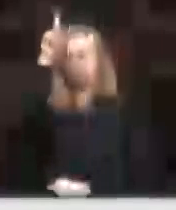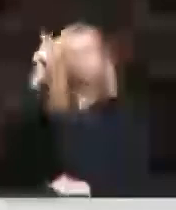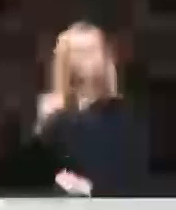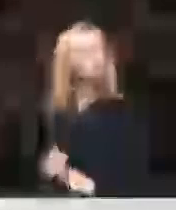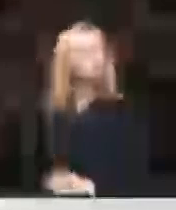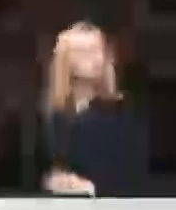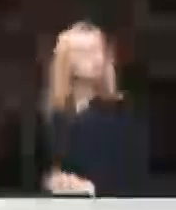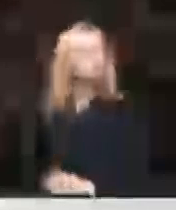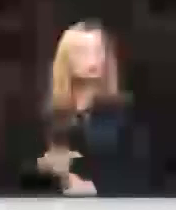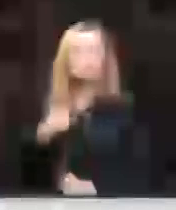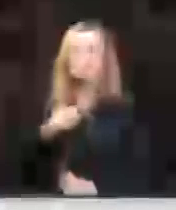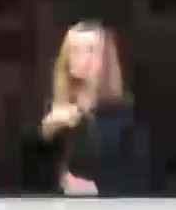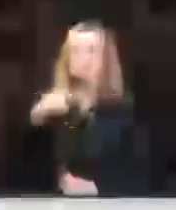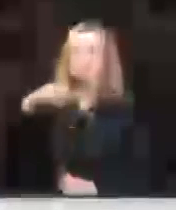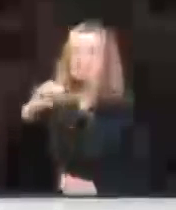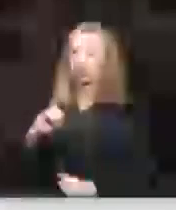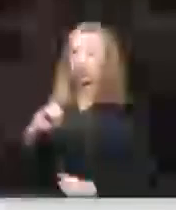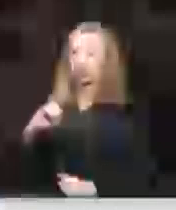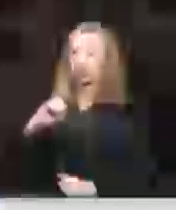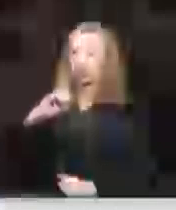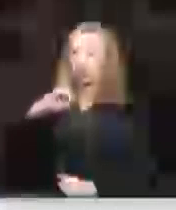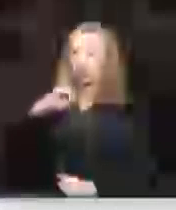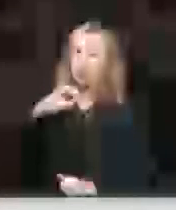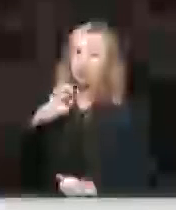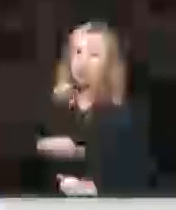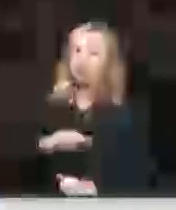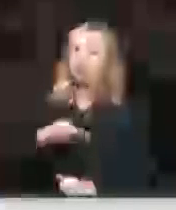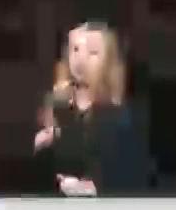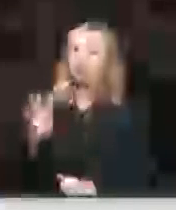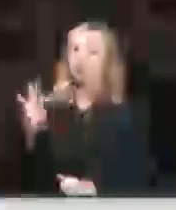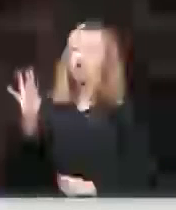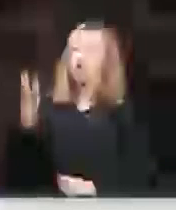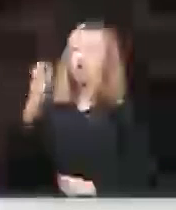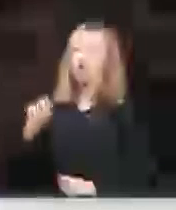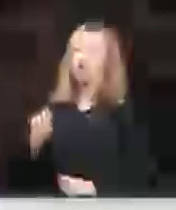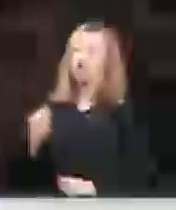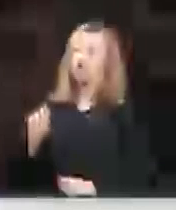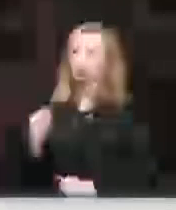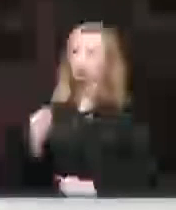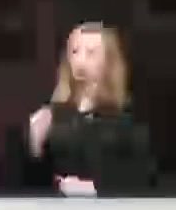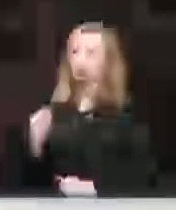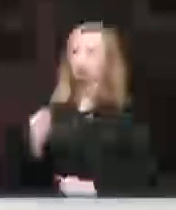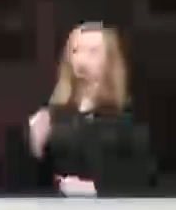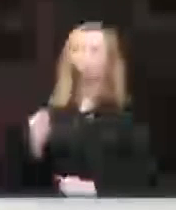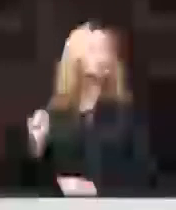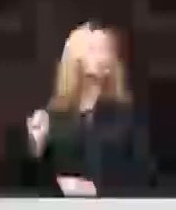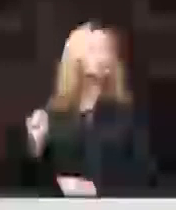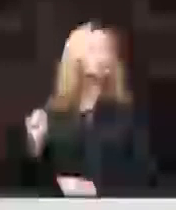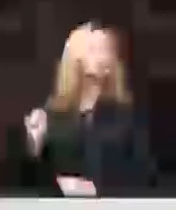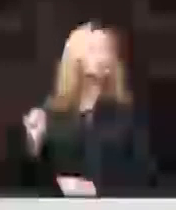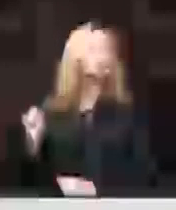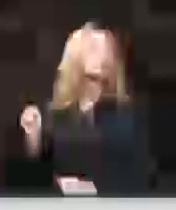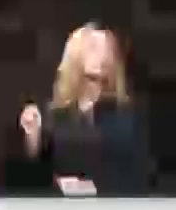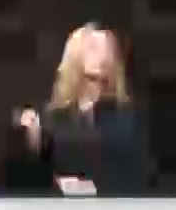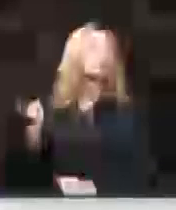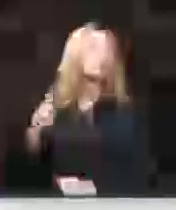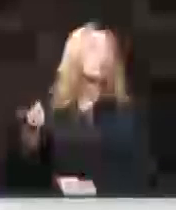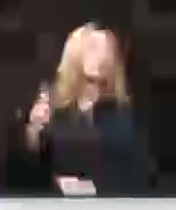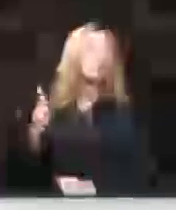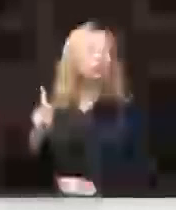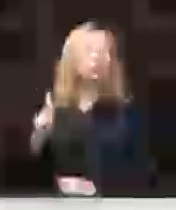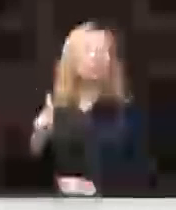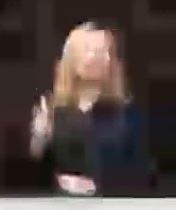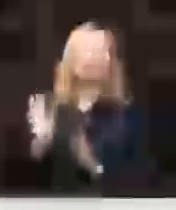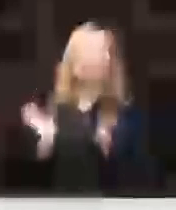100 bilhões de dólares em um ano. 100 bilhões de dólares, com o dólar a